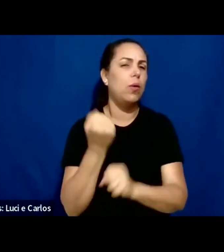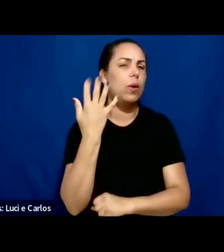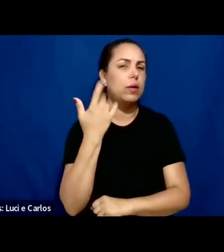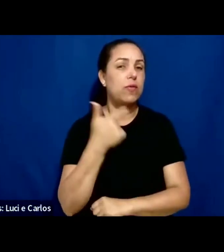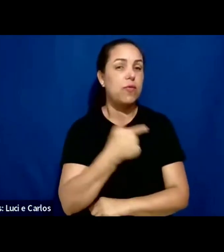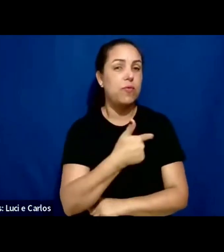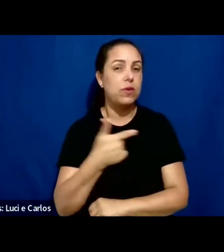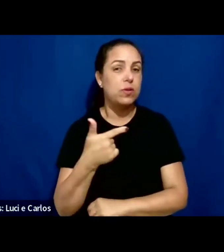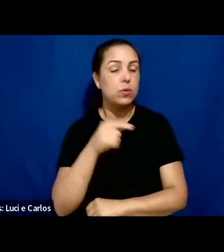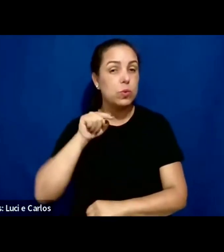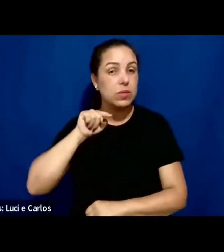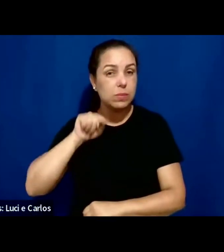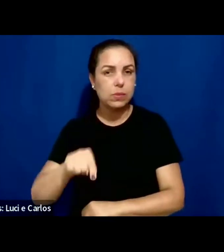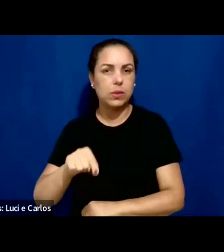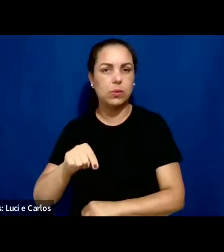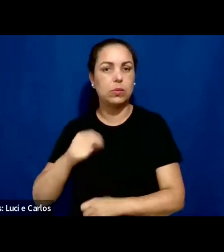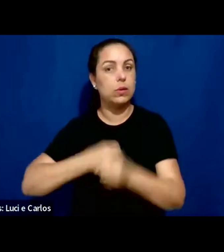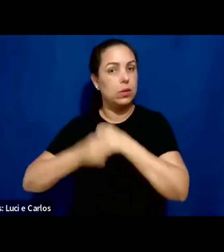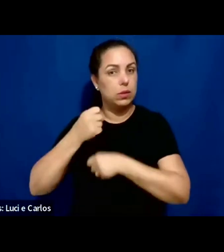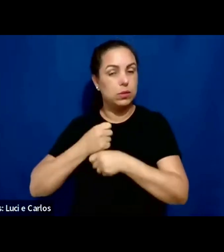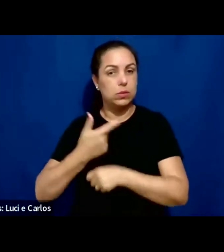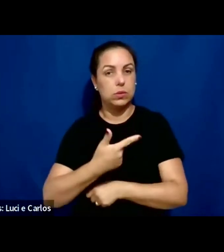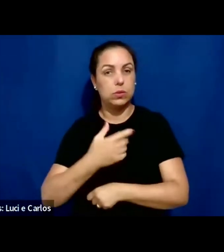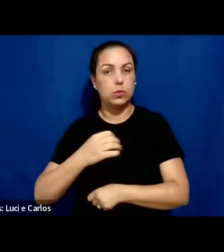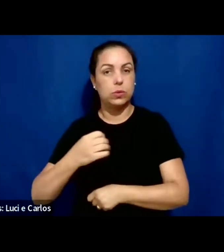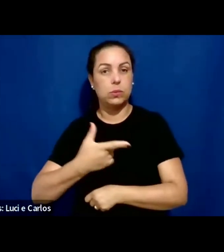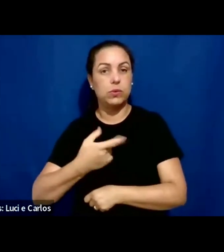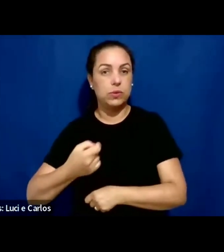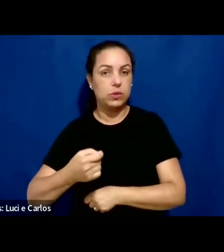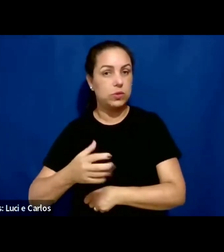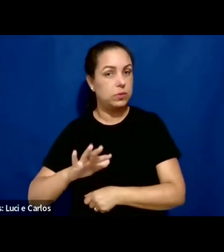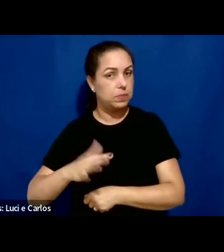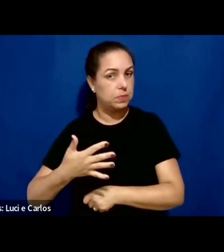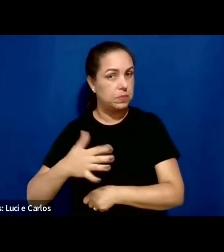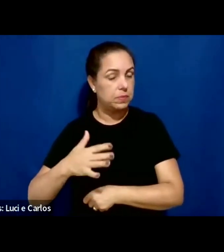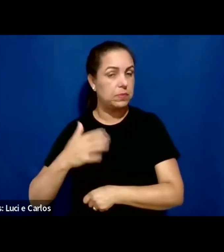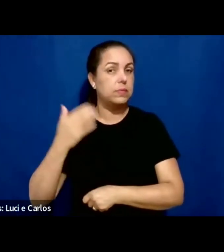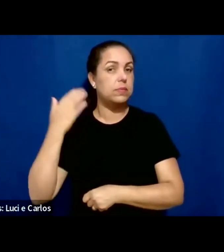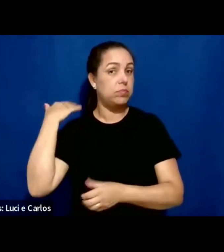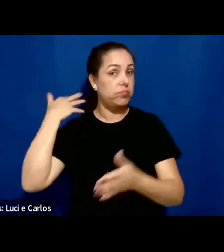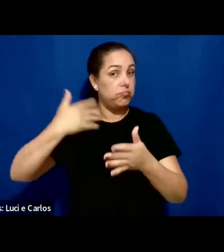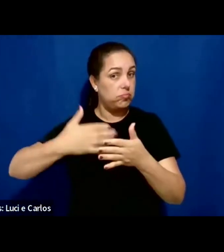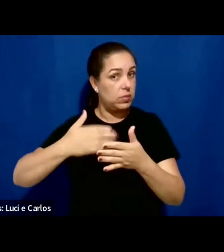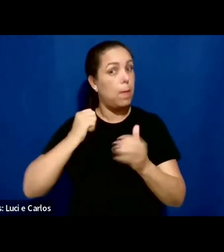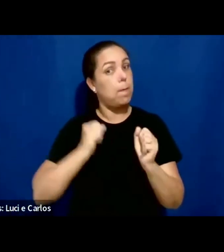Isso são dados de 2020. Esse já é mais ou menos por aí.